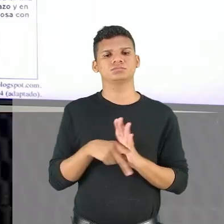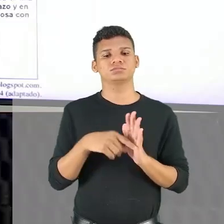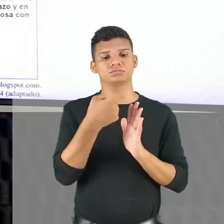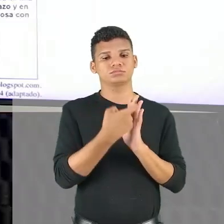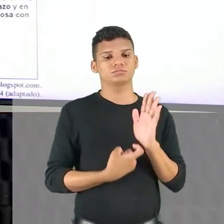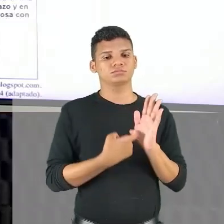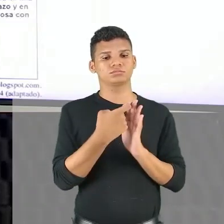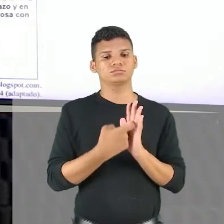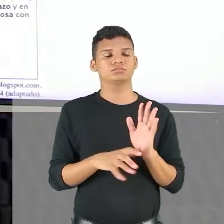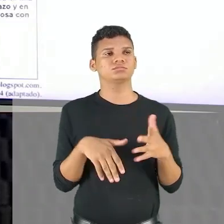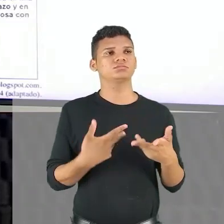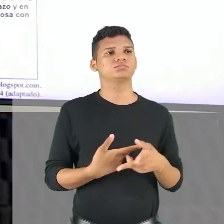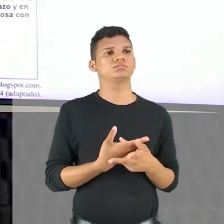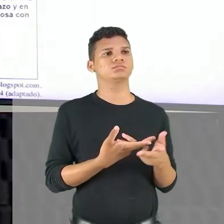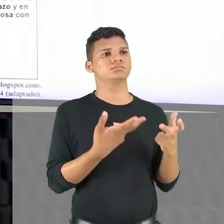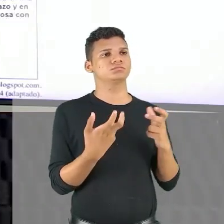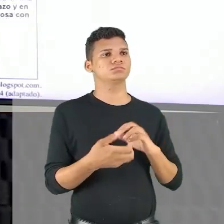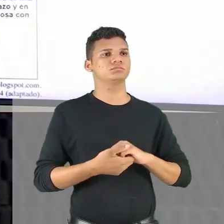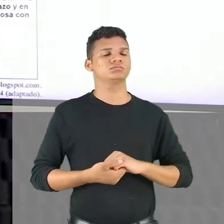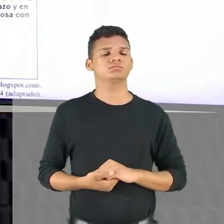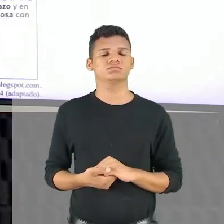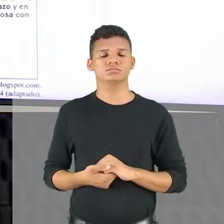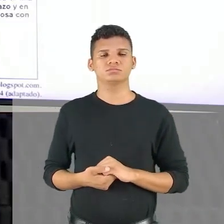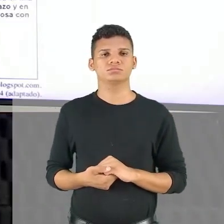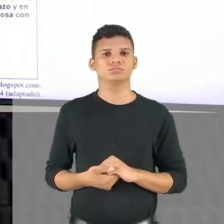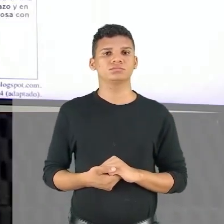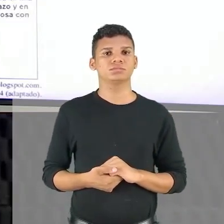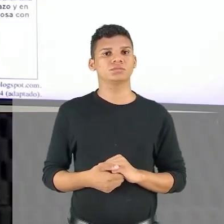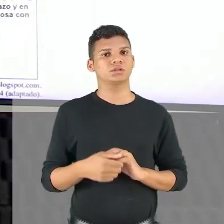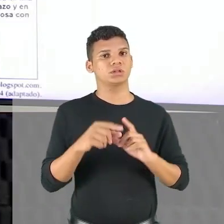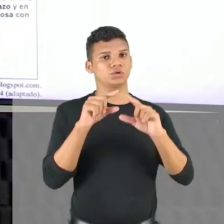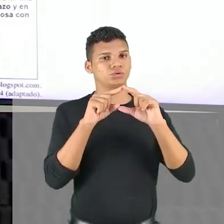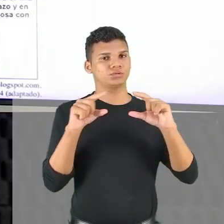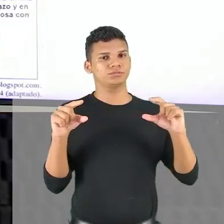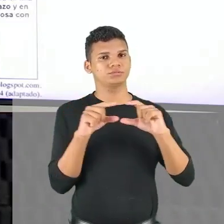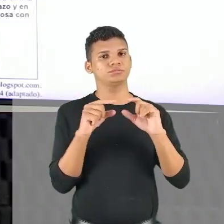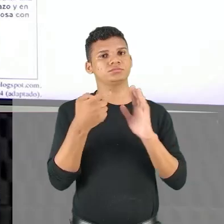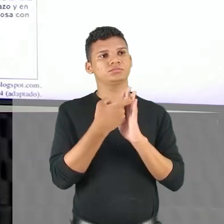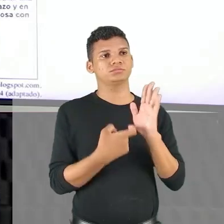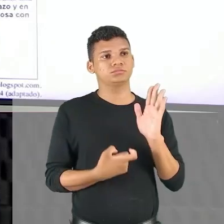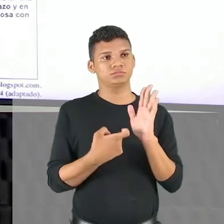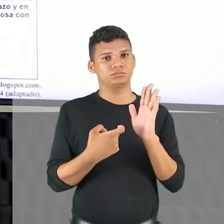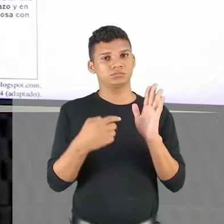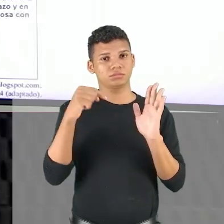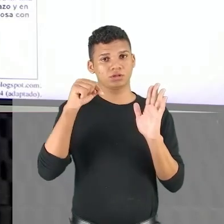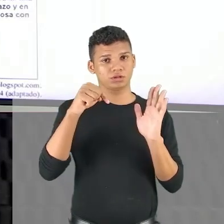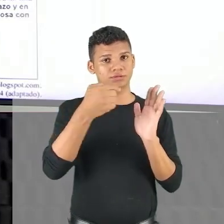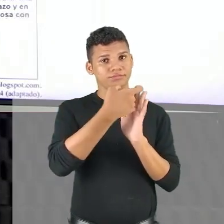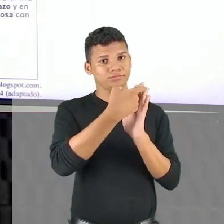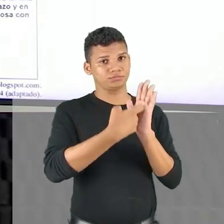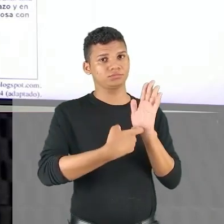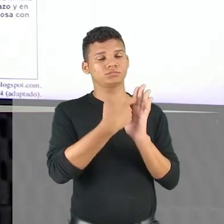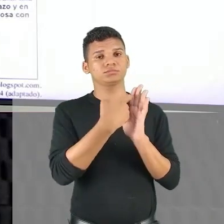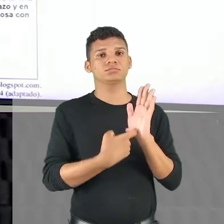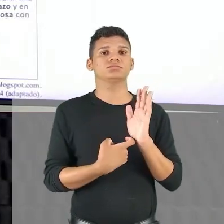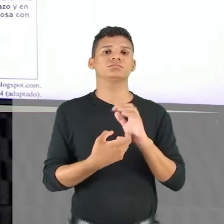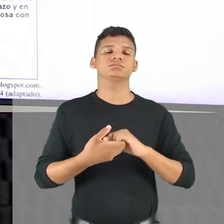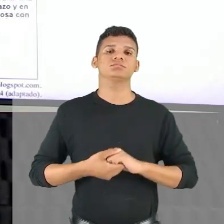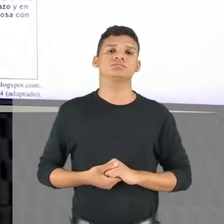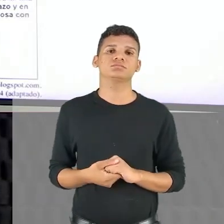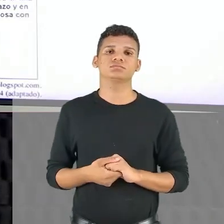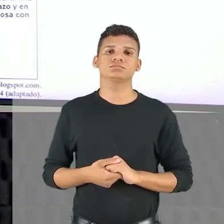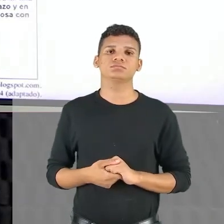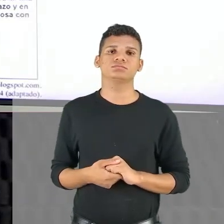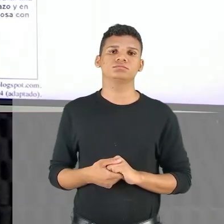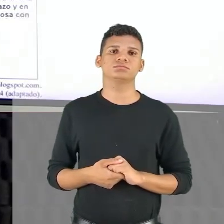lá. Las mujeres podemos lactar durante el embarazo. Está bem aqui embaixo. E entende, sendo uma